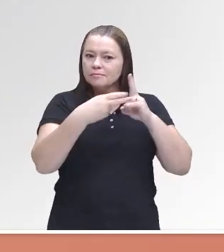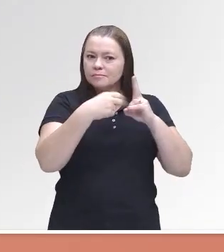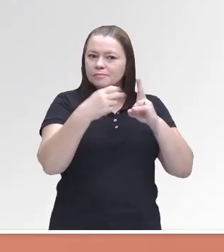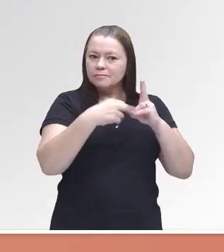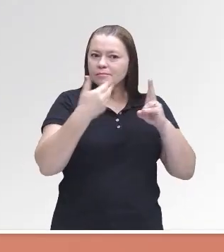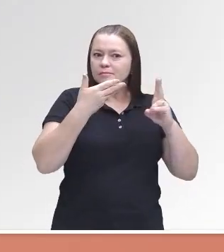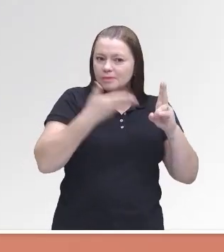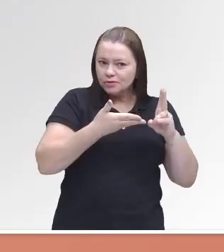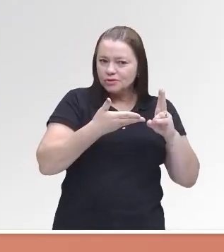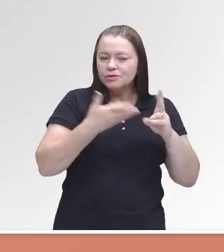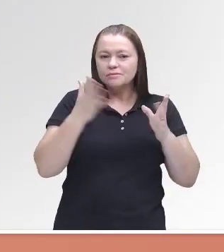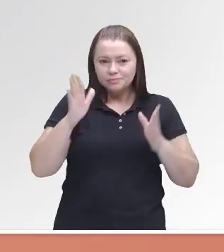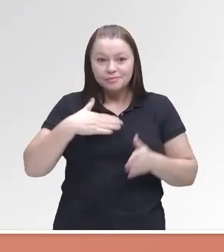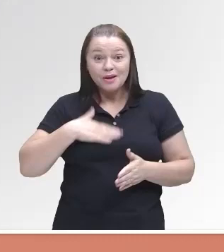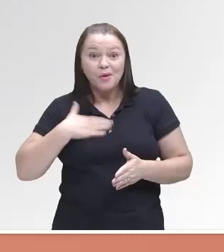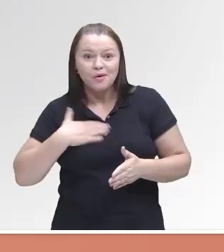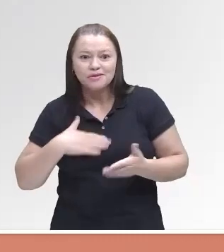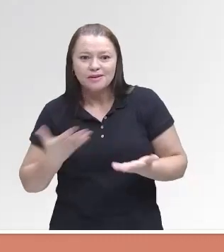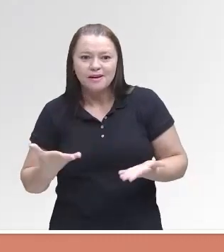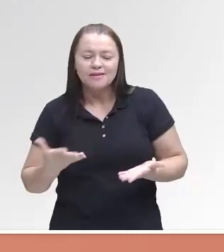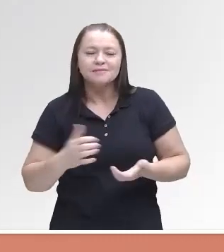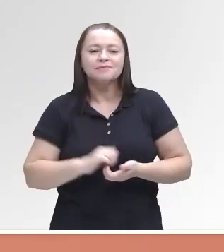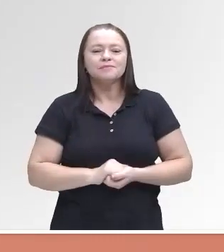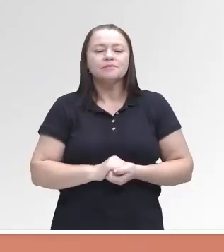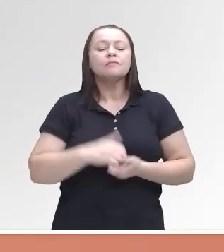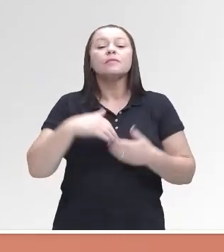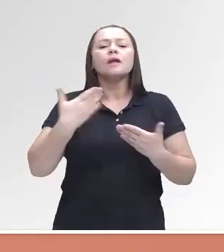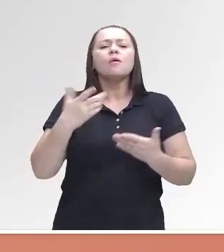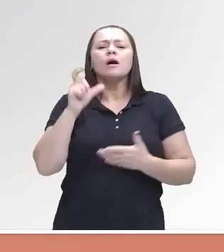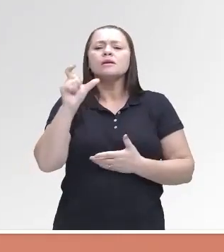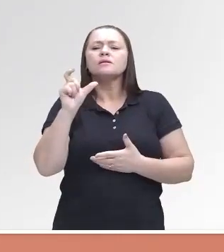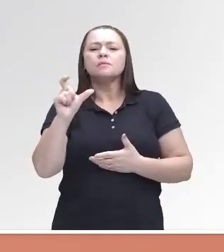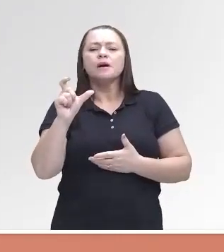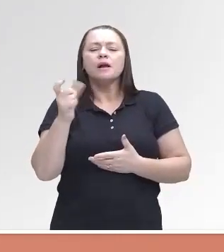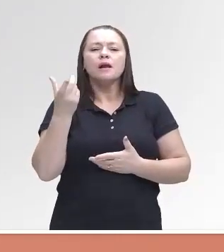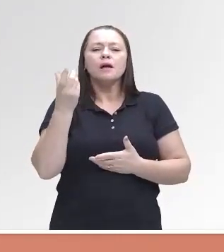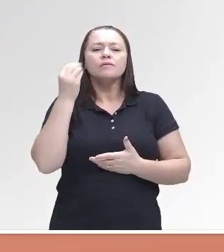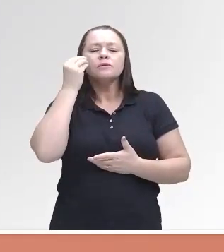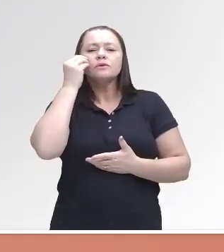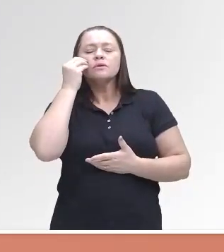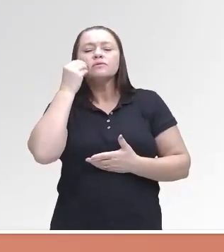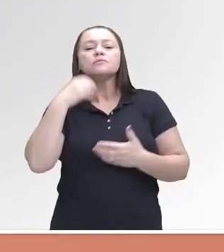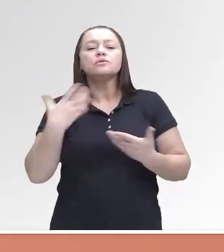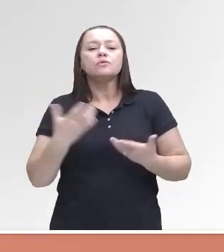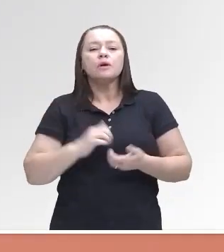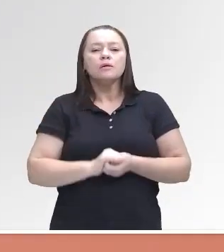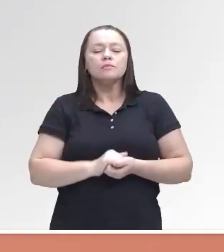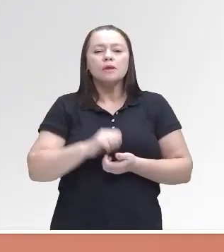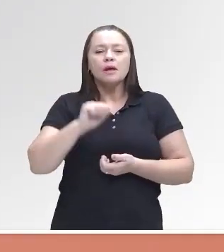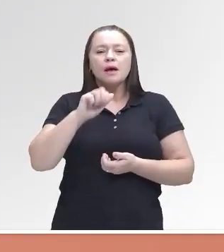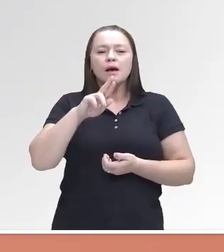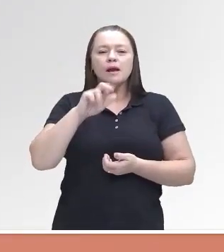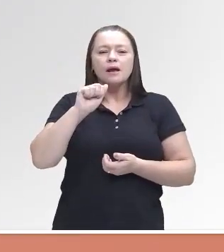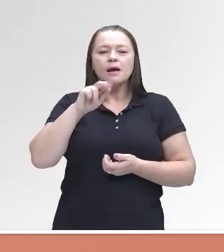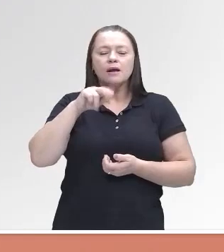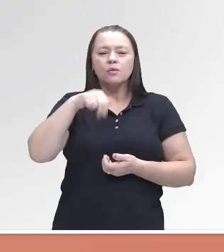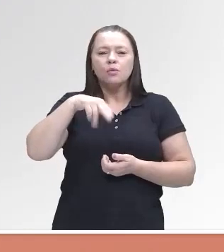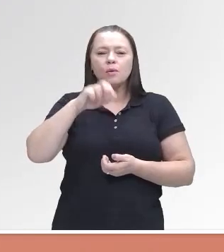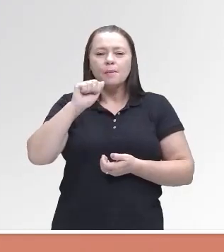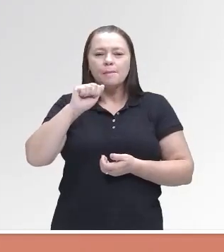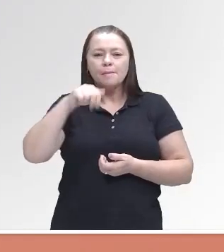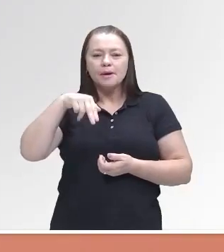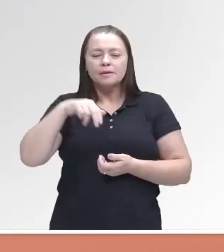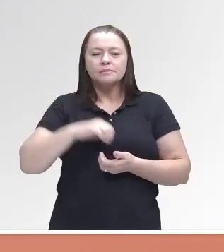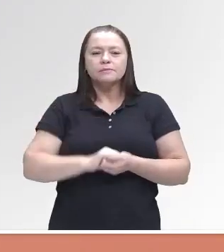tupi. Isso mesmo, gostaram? Quais foram as palavras que nós vimos aqui de origem tupi? Araruma,